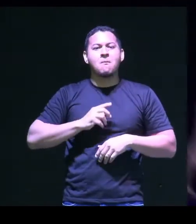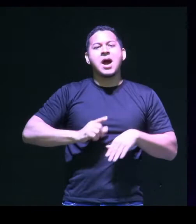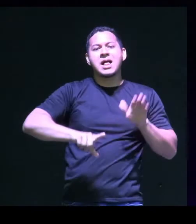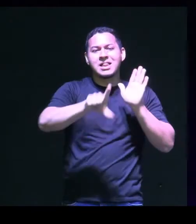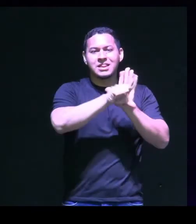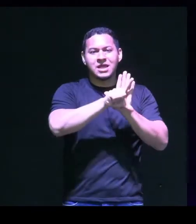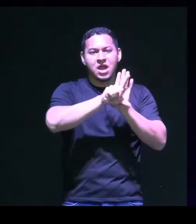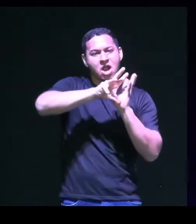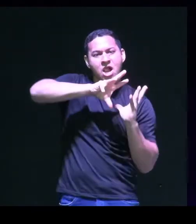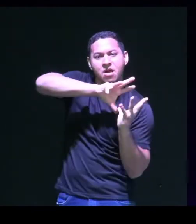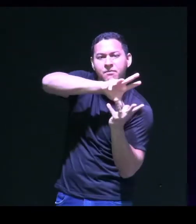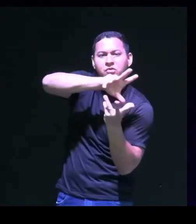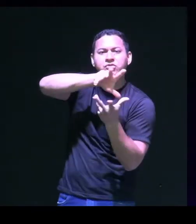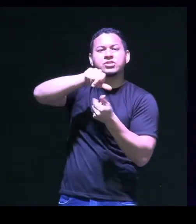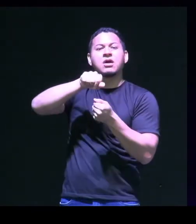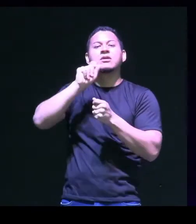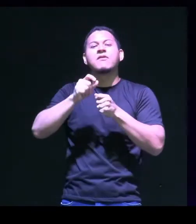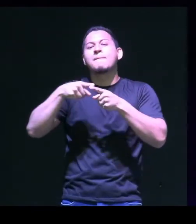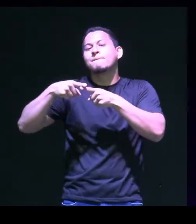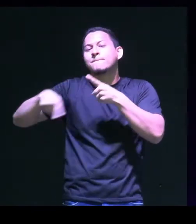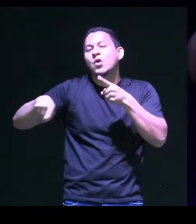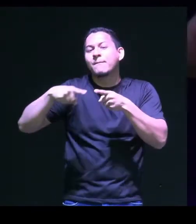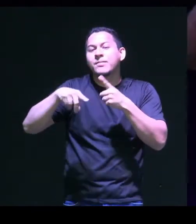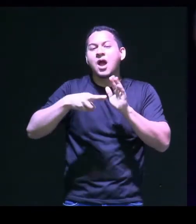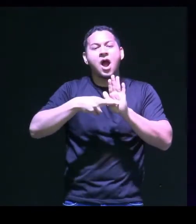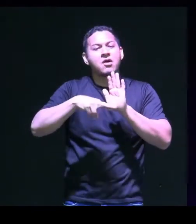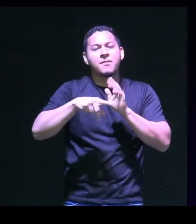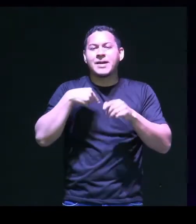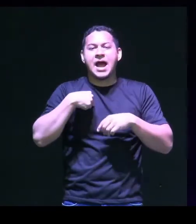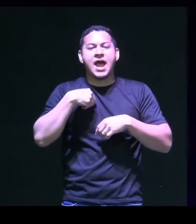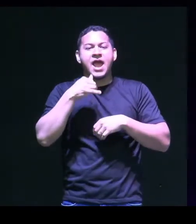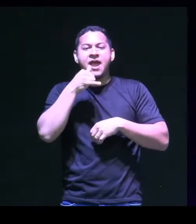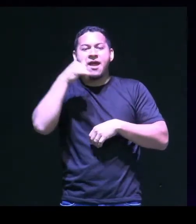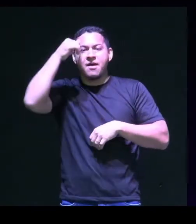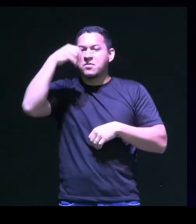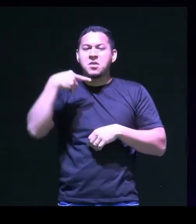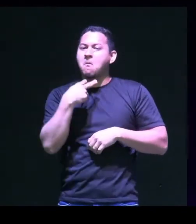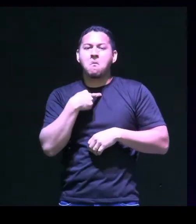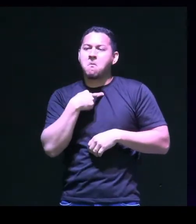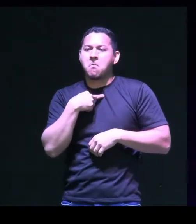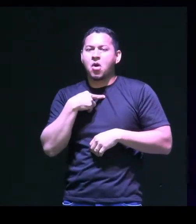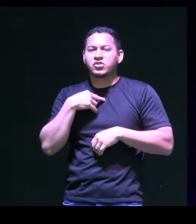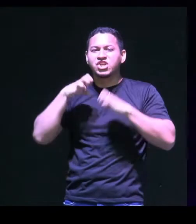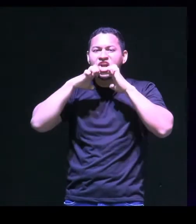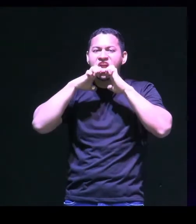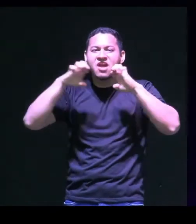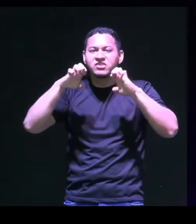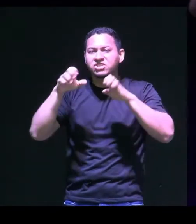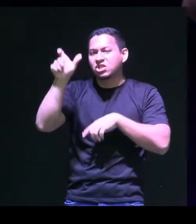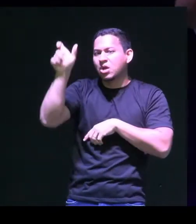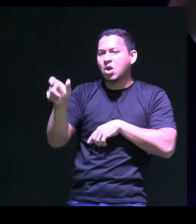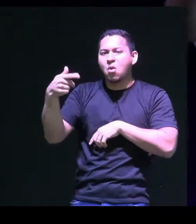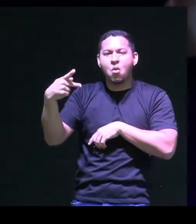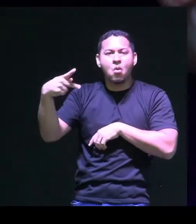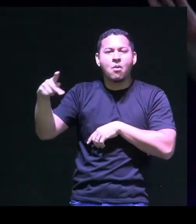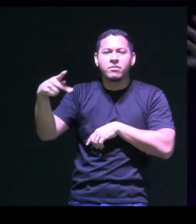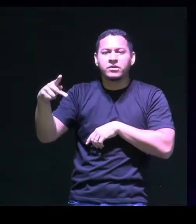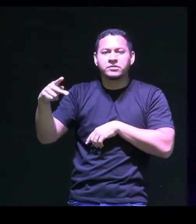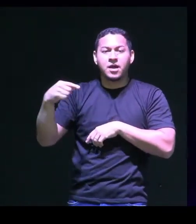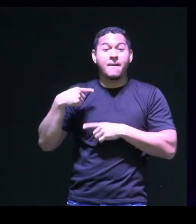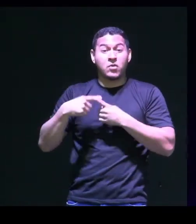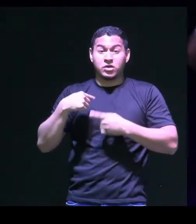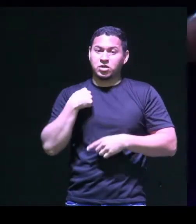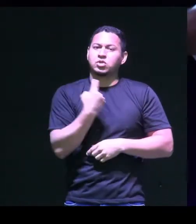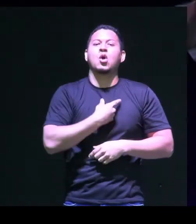proibindo evangelizar. Tem vários países que já é assim. Você não pode evangelizar o outro porque você está desrespeitando a religião dele. Nós decidimos que todo mundo vai